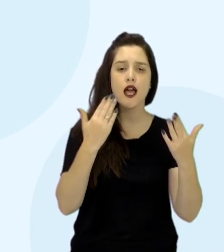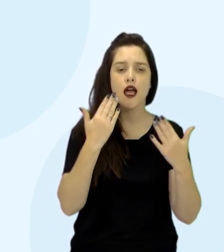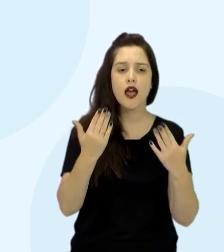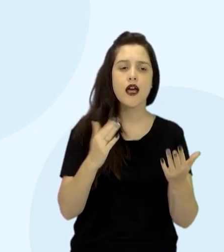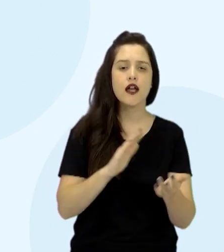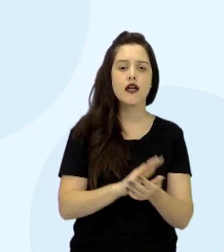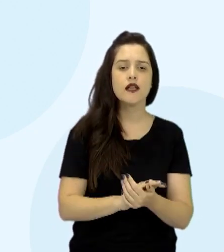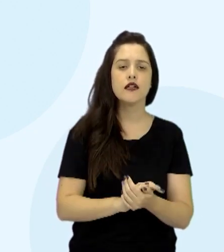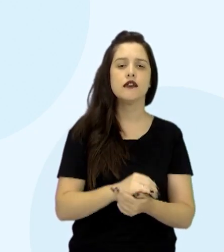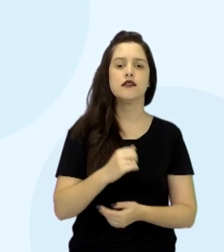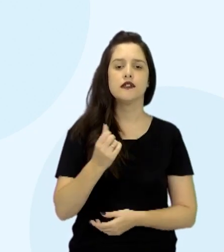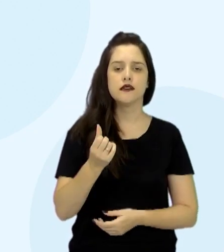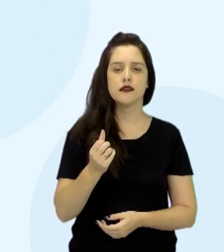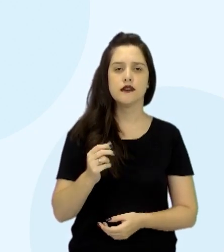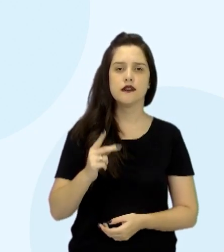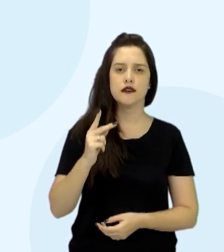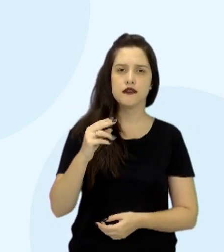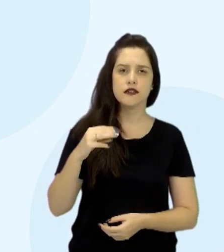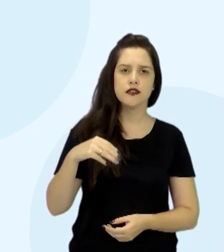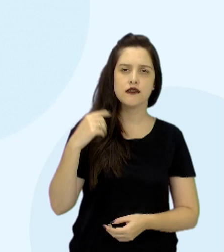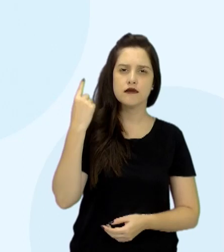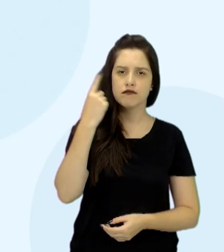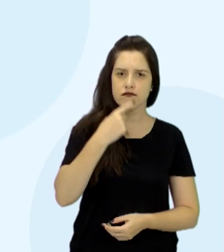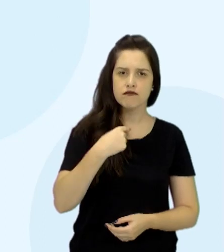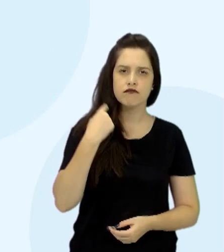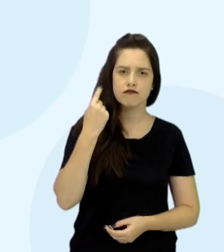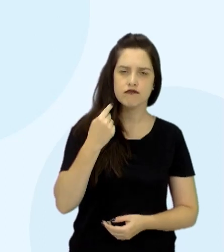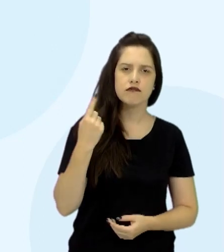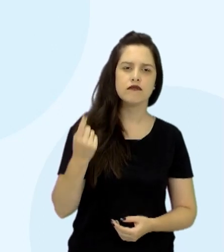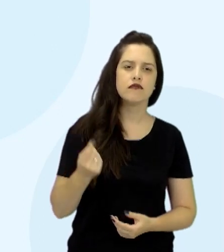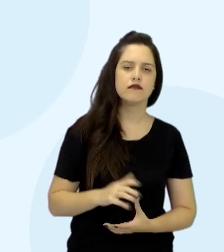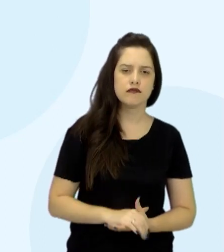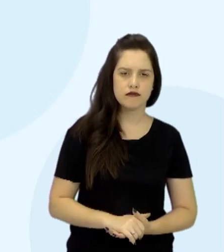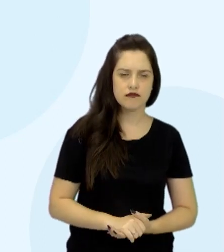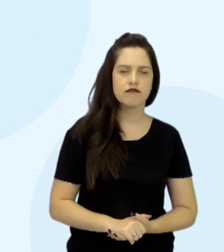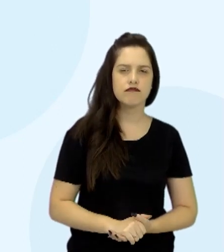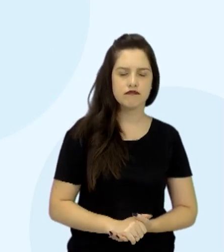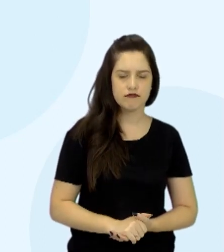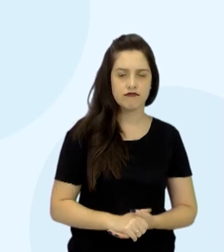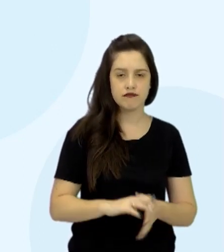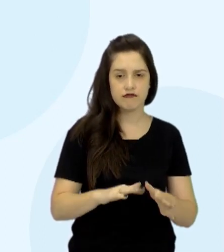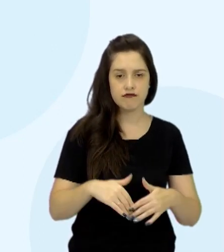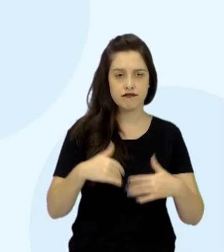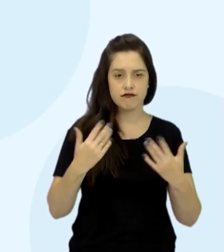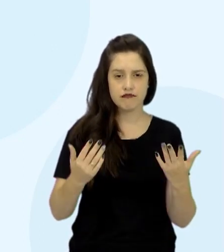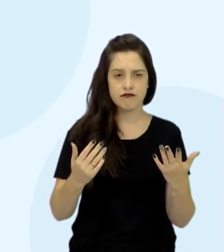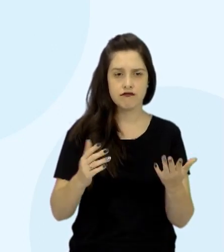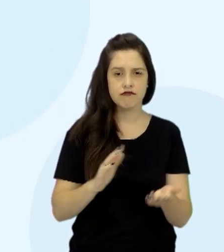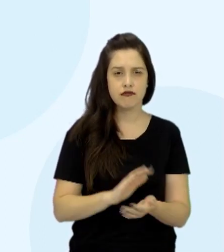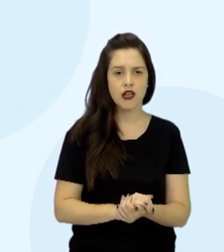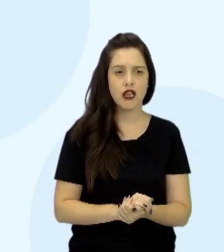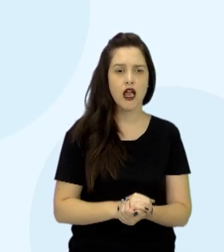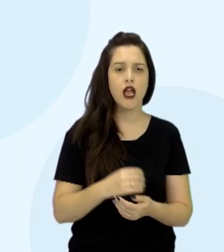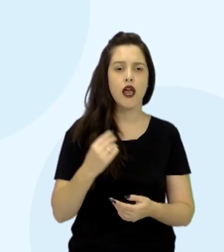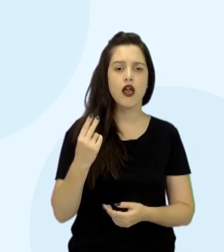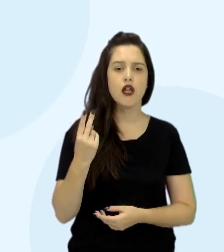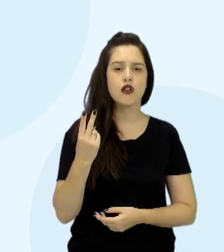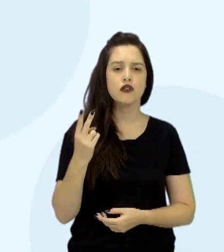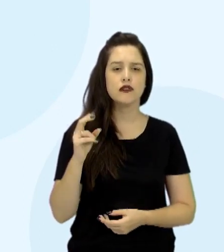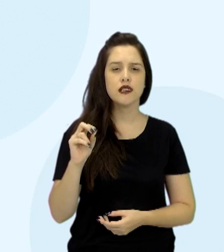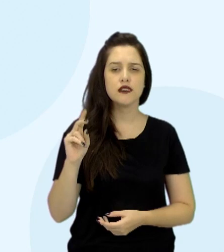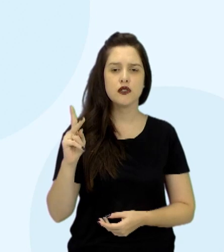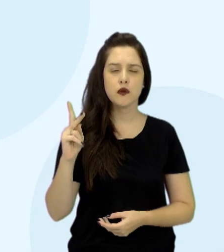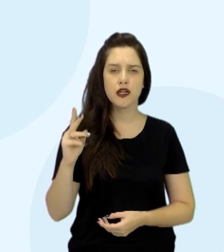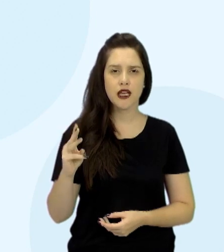250 km, o veículo gasta 50 litros de etanol. Então agora, minhas grandezas são